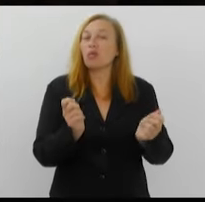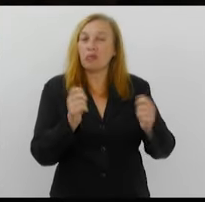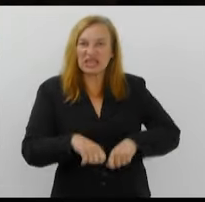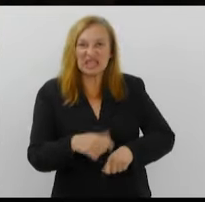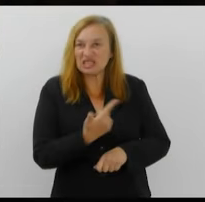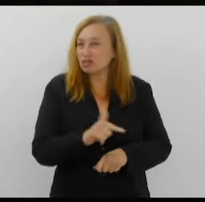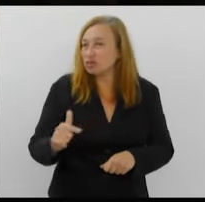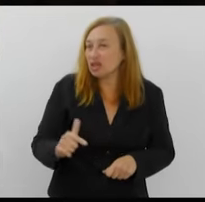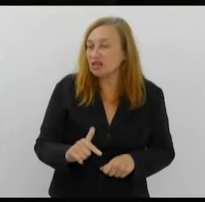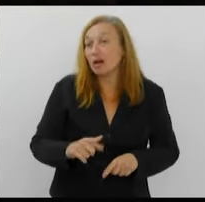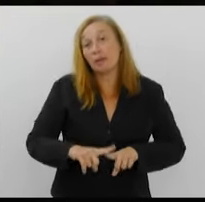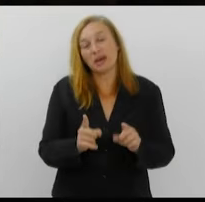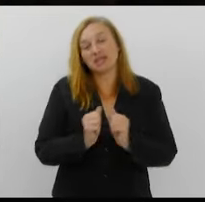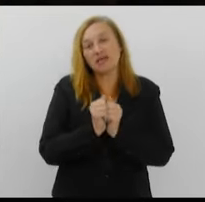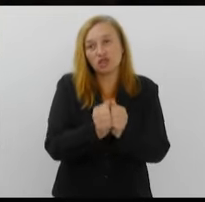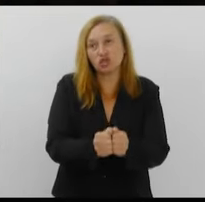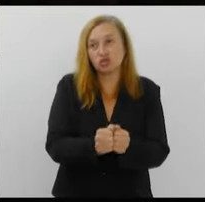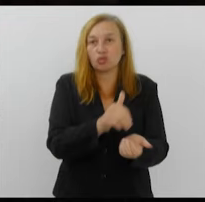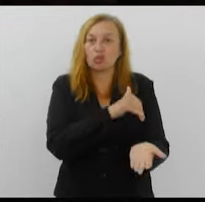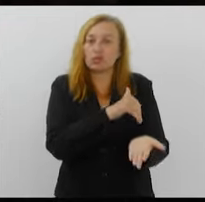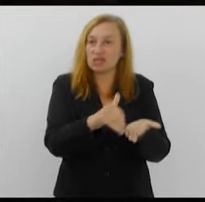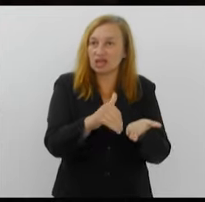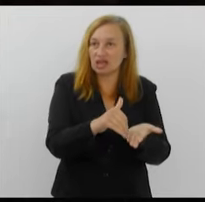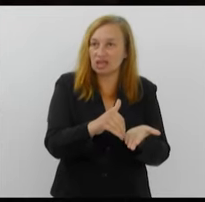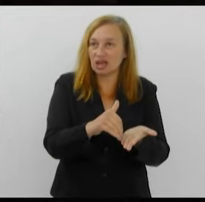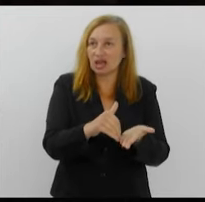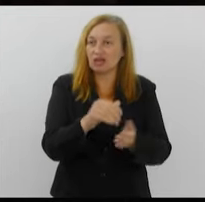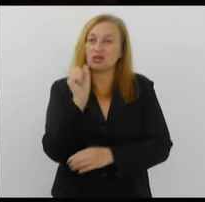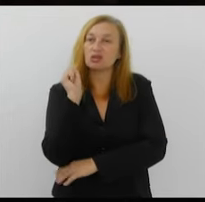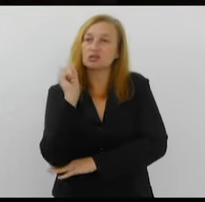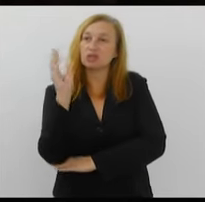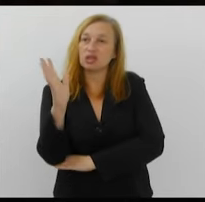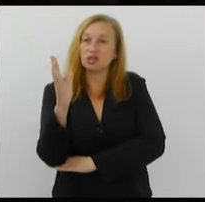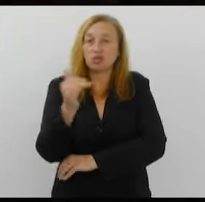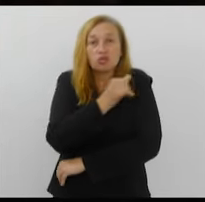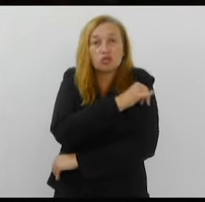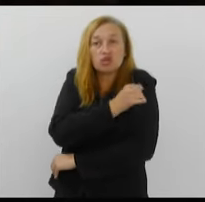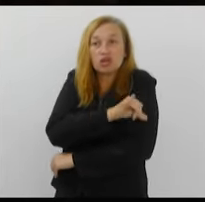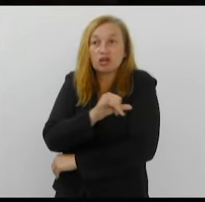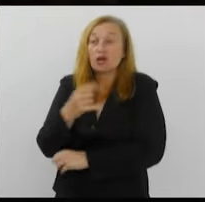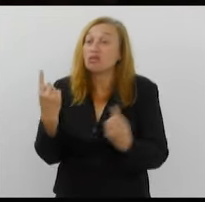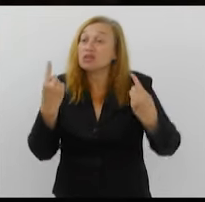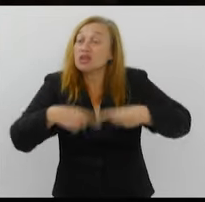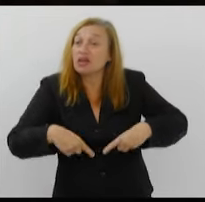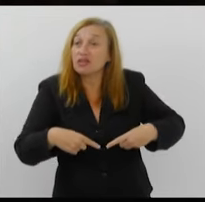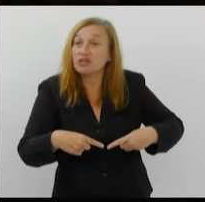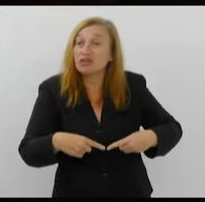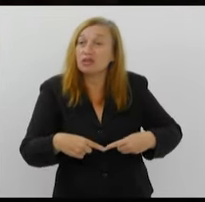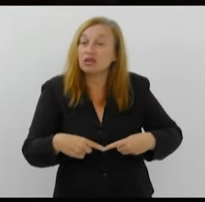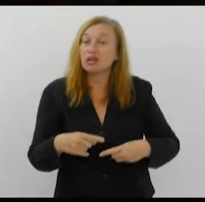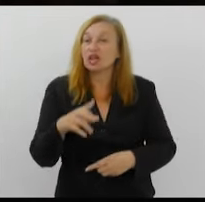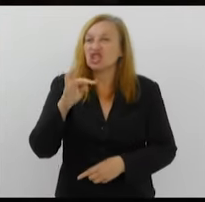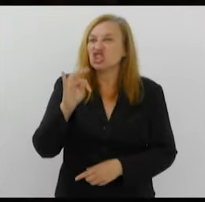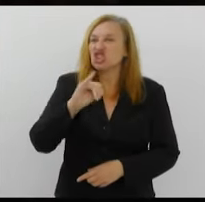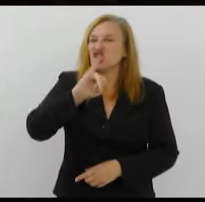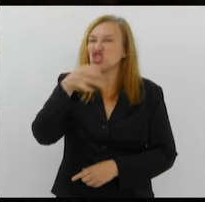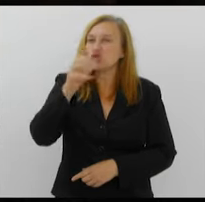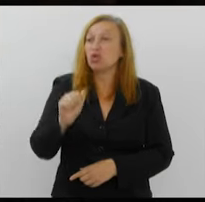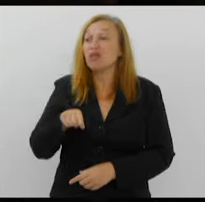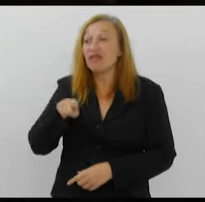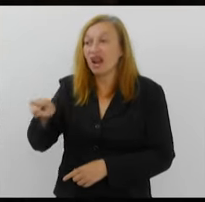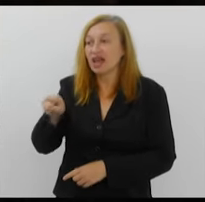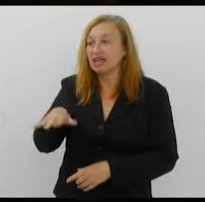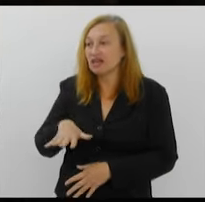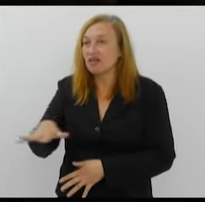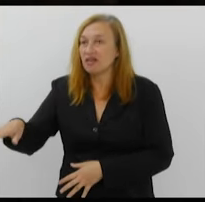mas esteve ali como secretário de meio ambiente do Rio de Janeiro e faça um desafio, por exemplo, na região da Tijuca. Vá na favela da